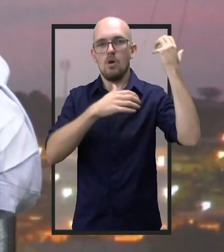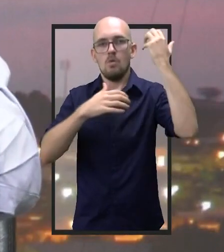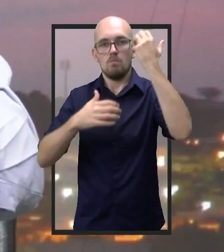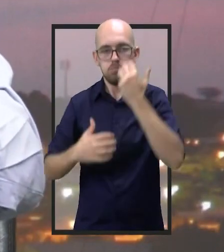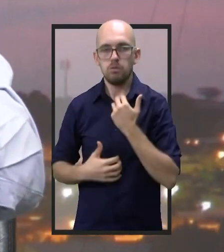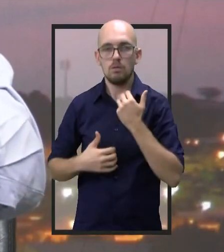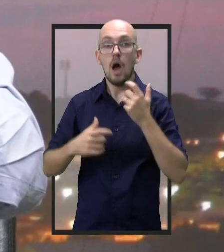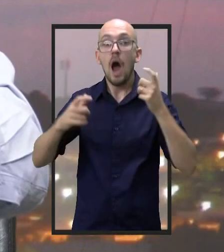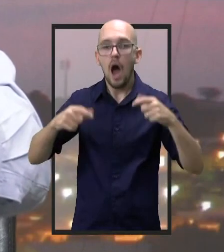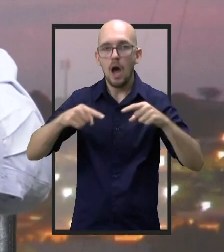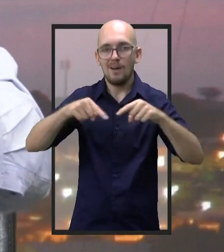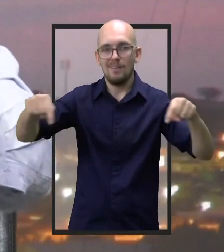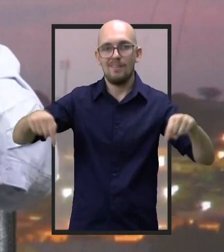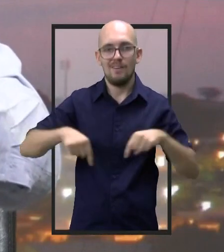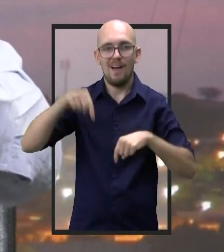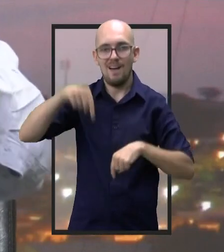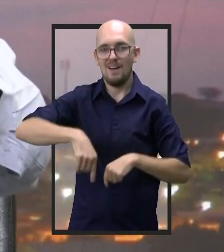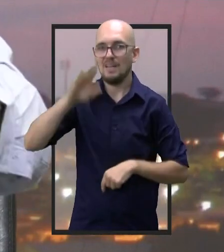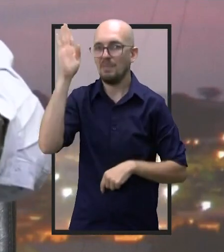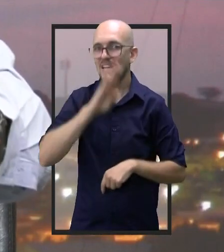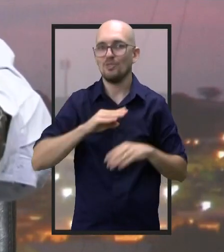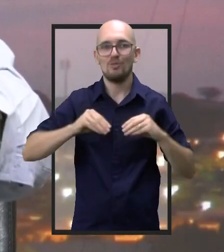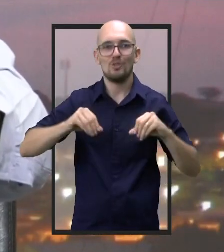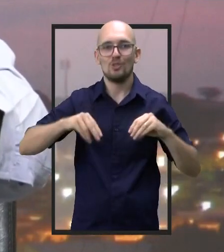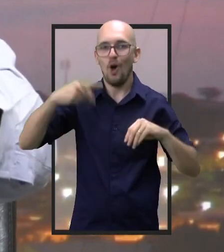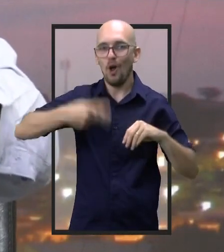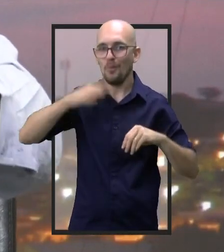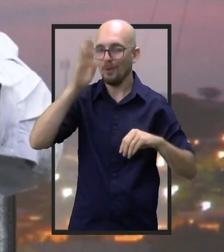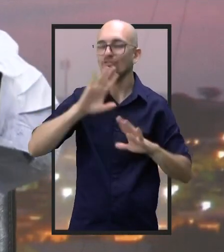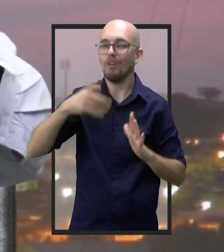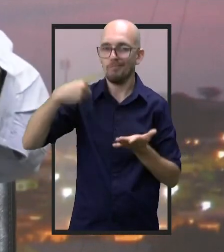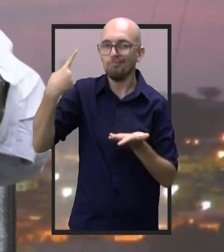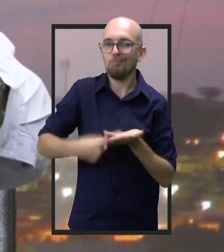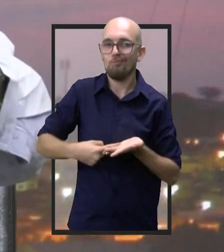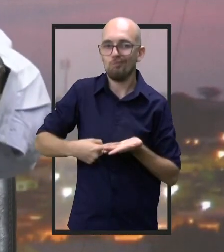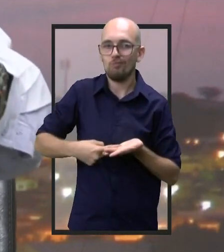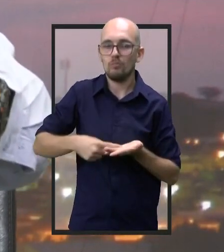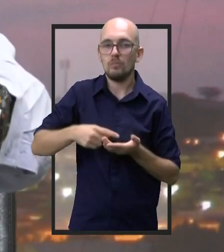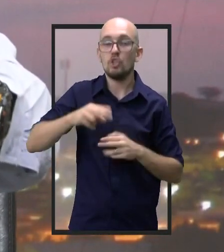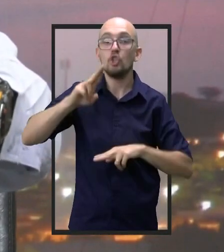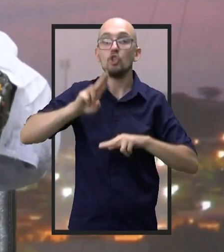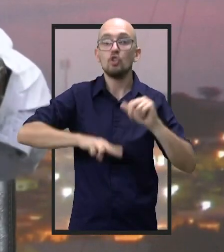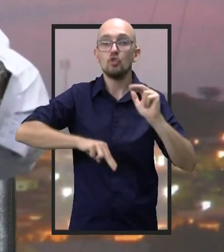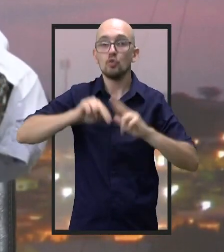Brasil, em solo brasileiro, né? Muito já bom. Já tá determinado, né? Será em junho de